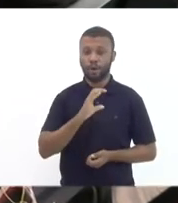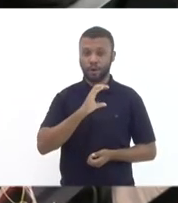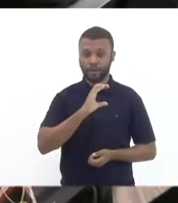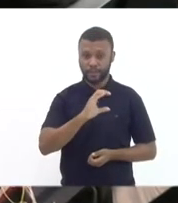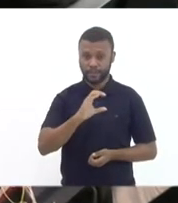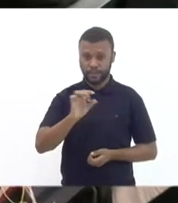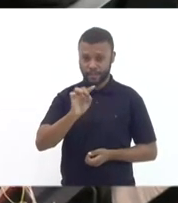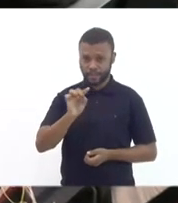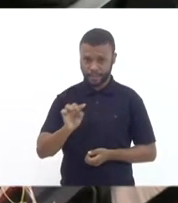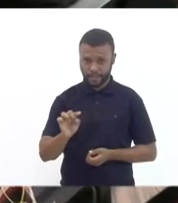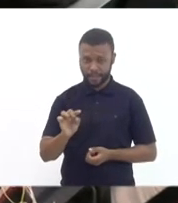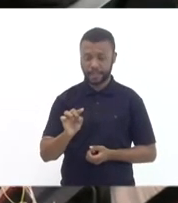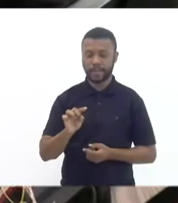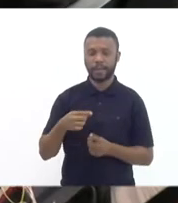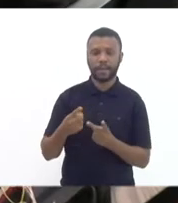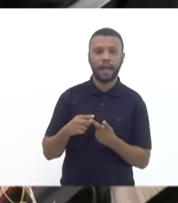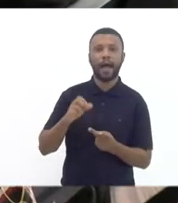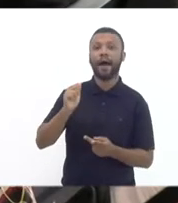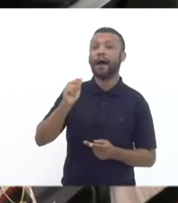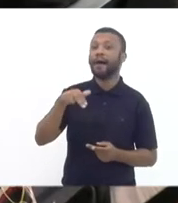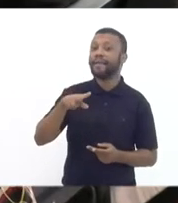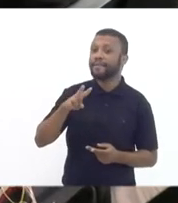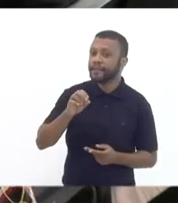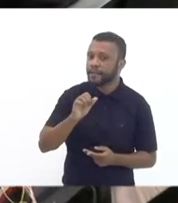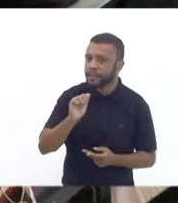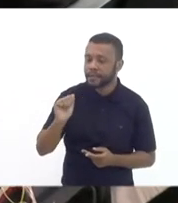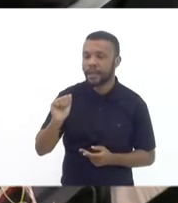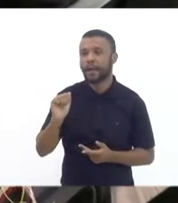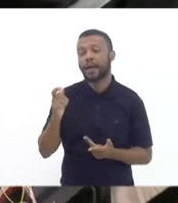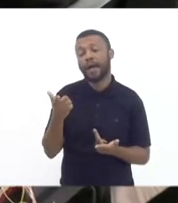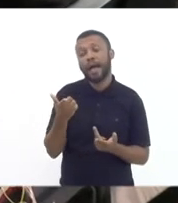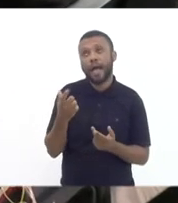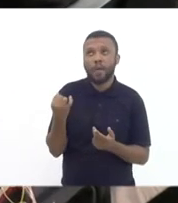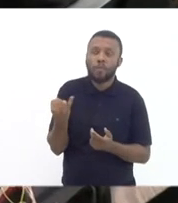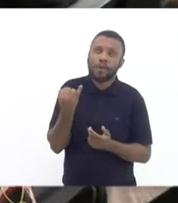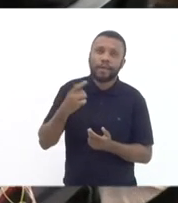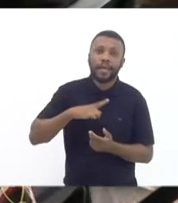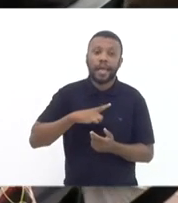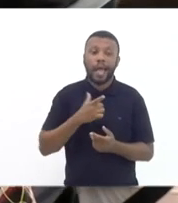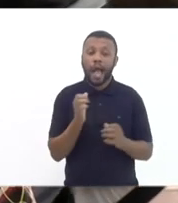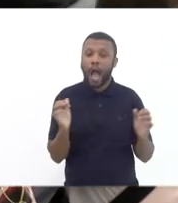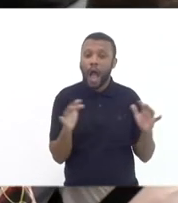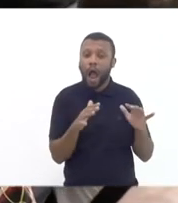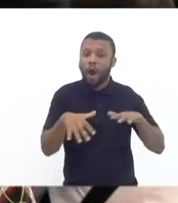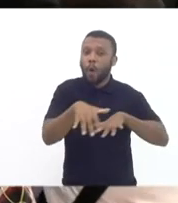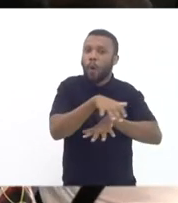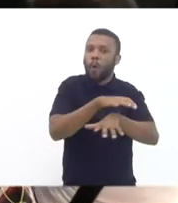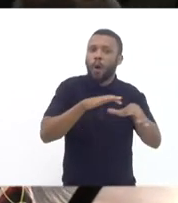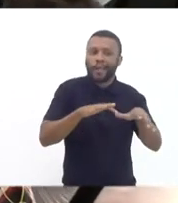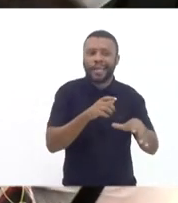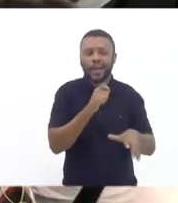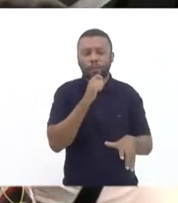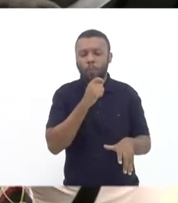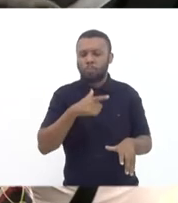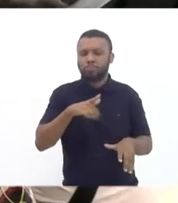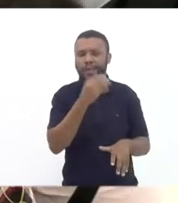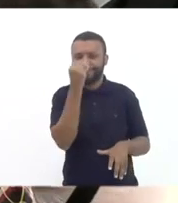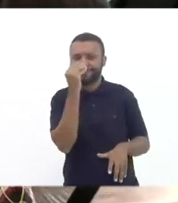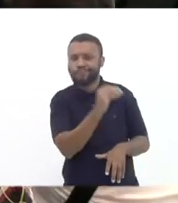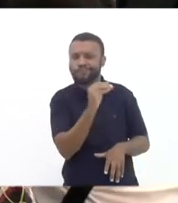Ivisa, para eles é se um animal de colônia não existisse, porque a forma como eles lidam com os animais